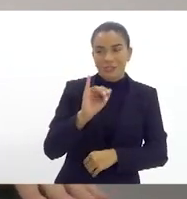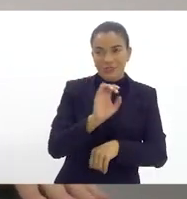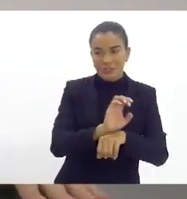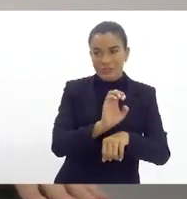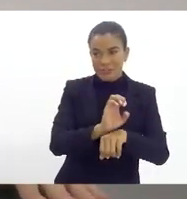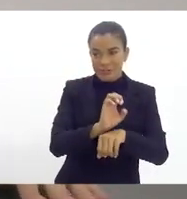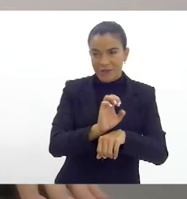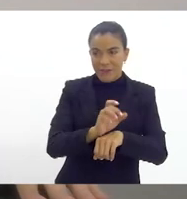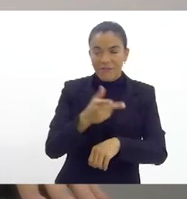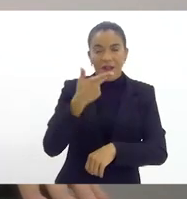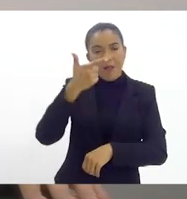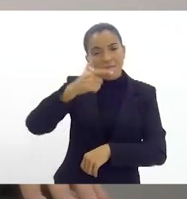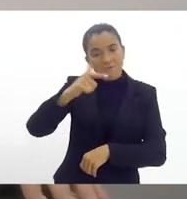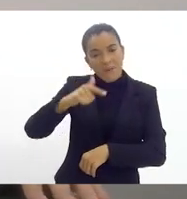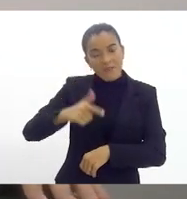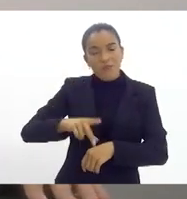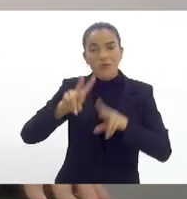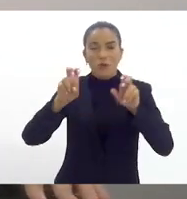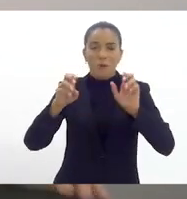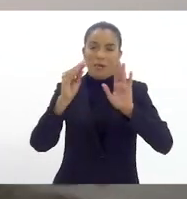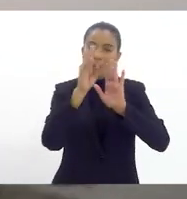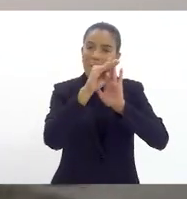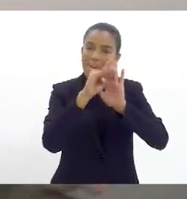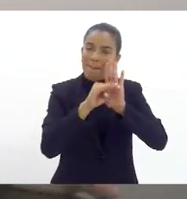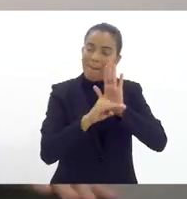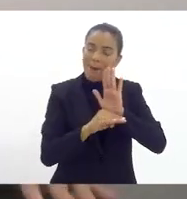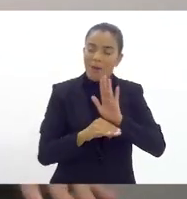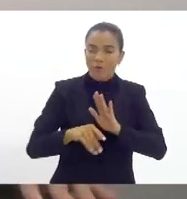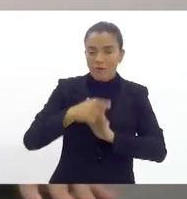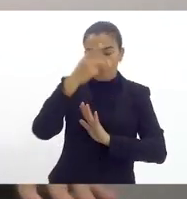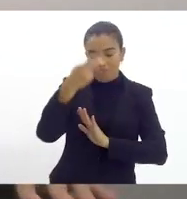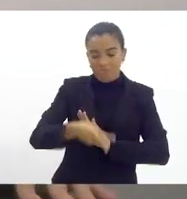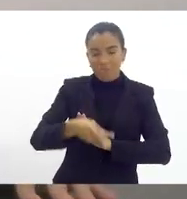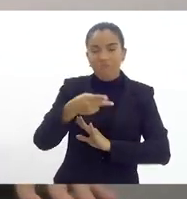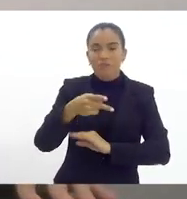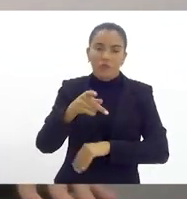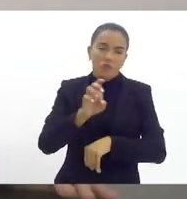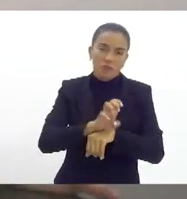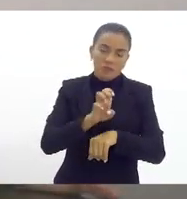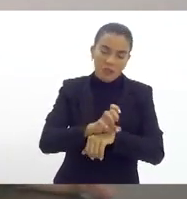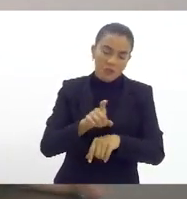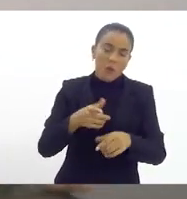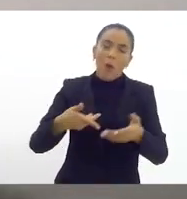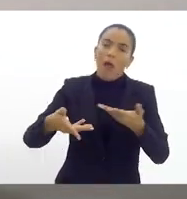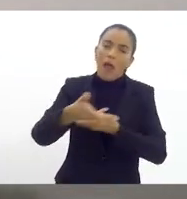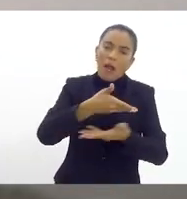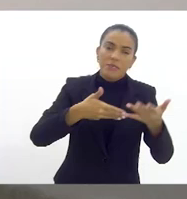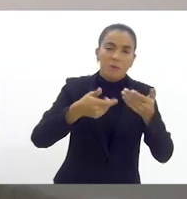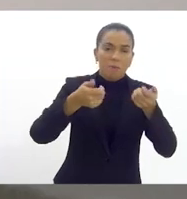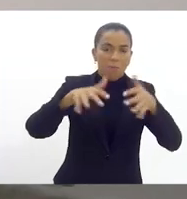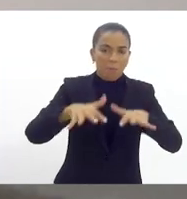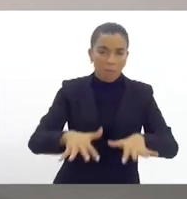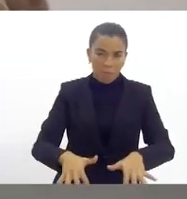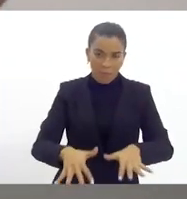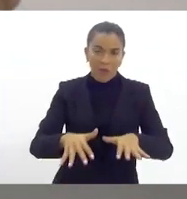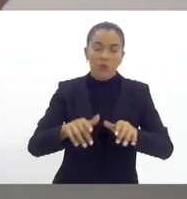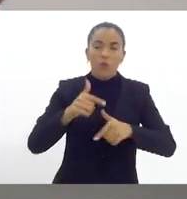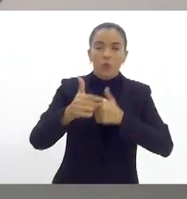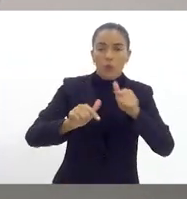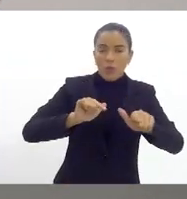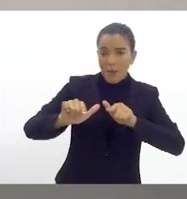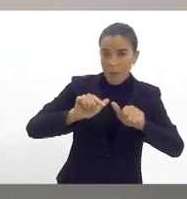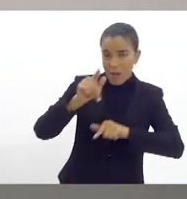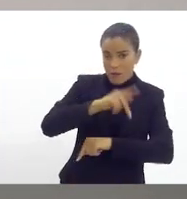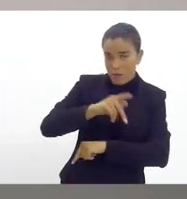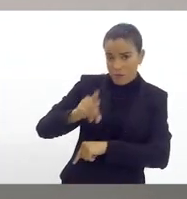falar um pouco mais sobre as patas locais mas eu queria trazer um pouco disso né sobre é qualquer relação da precarização do Trabalhador